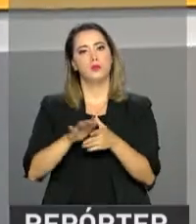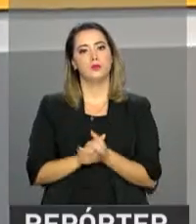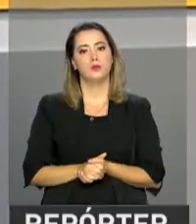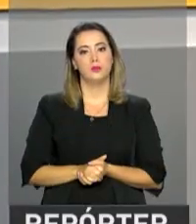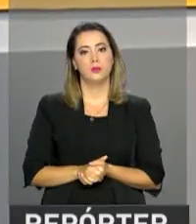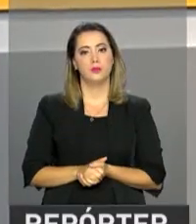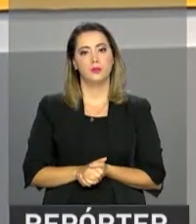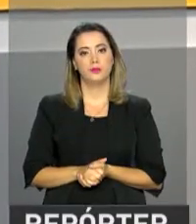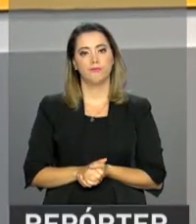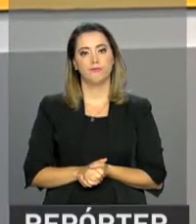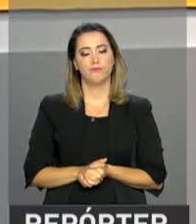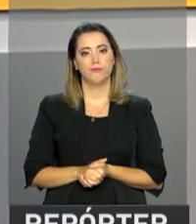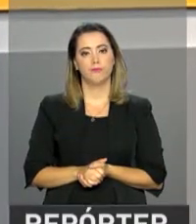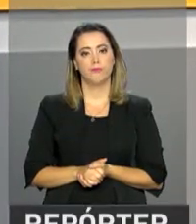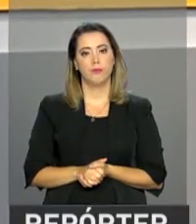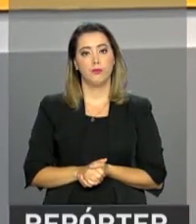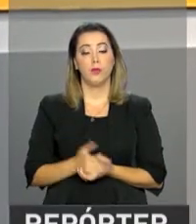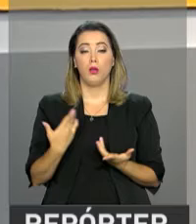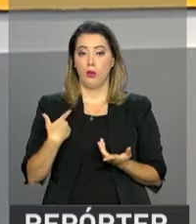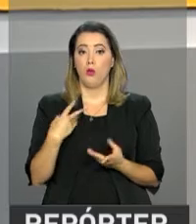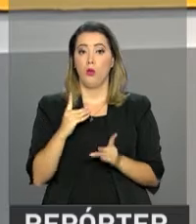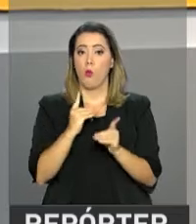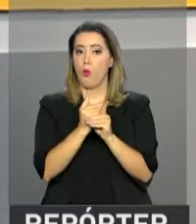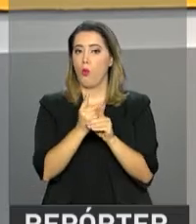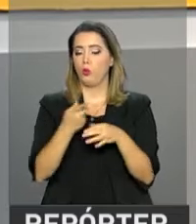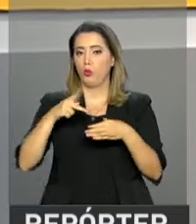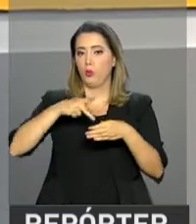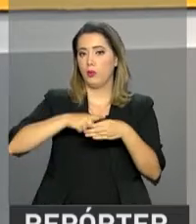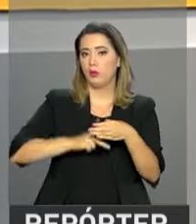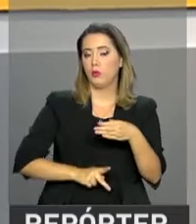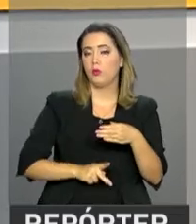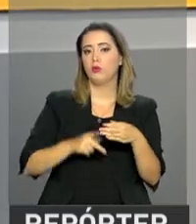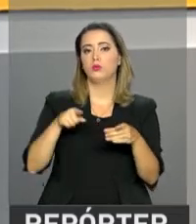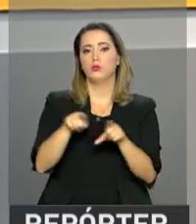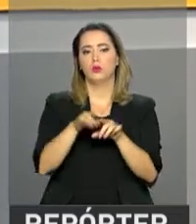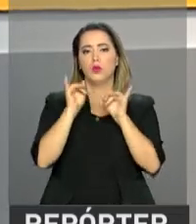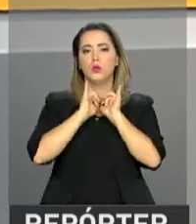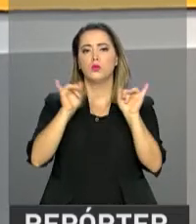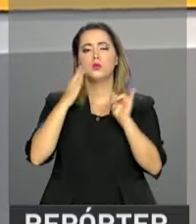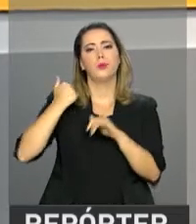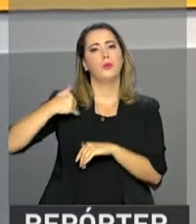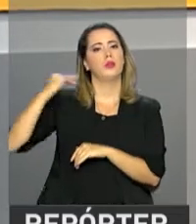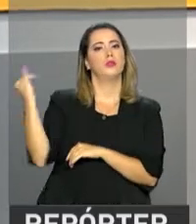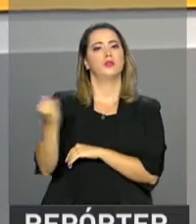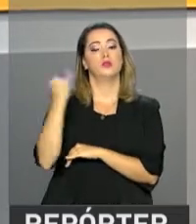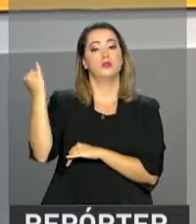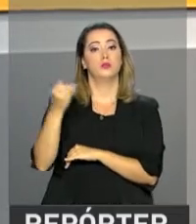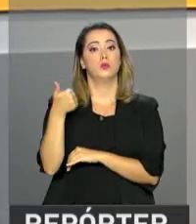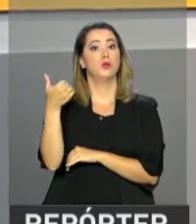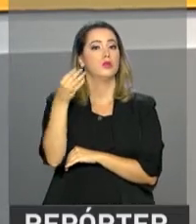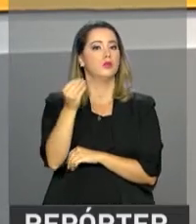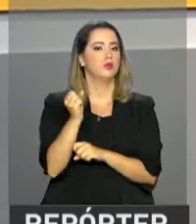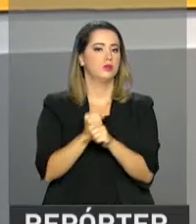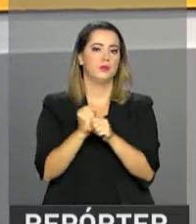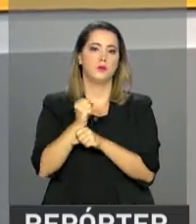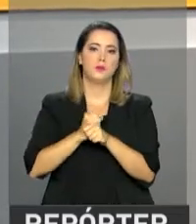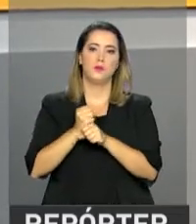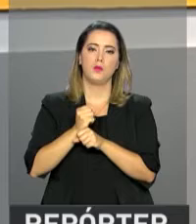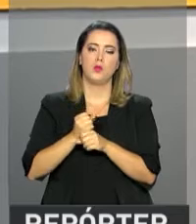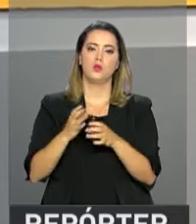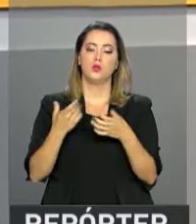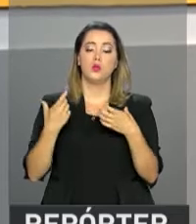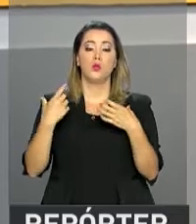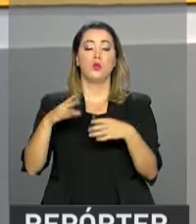as descobertas de petróleo na camada do pré sal estão entre os anúncios mais importantes da última década e colocam o brasil